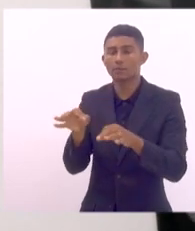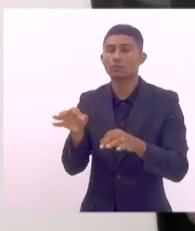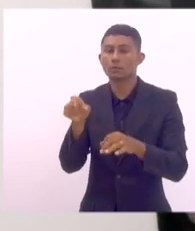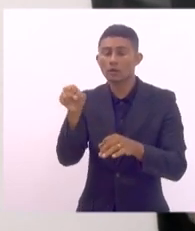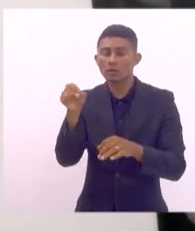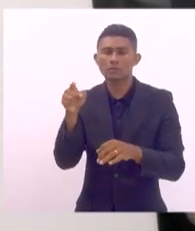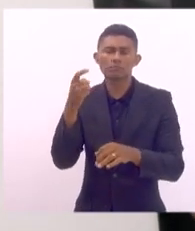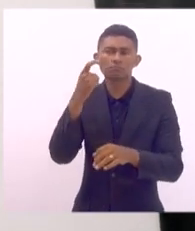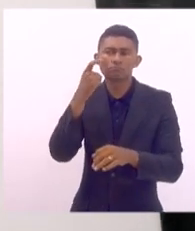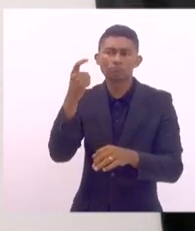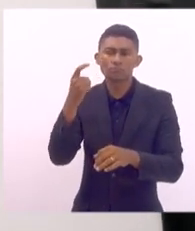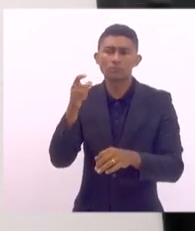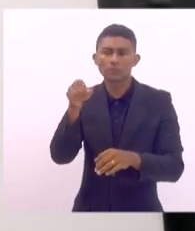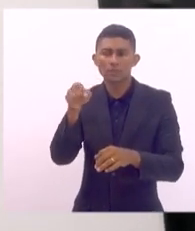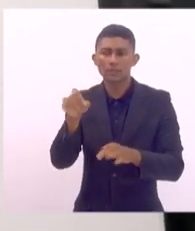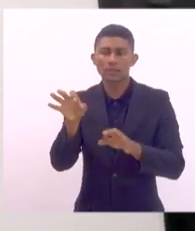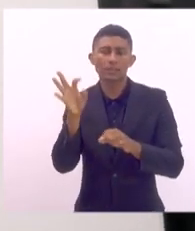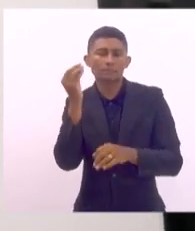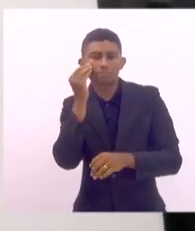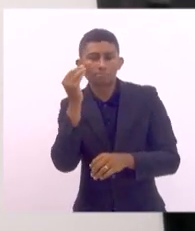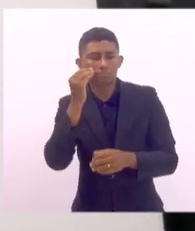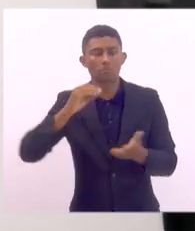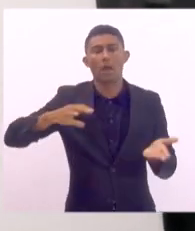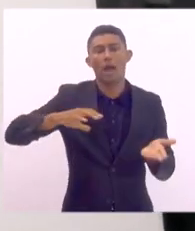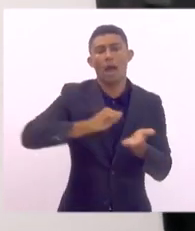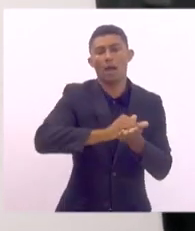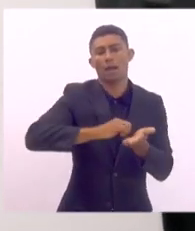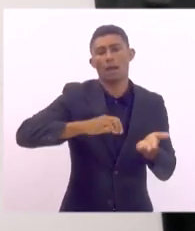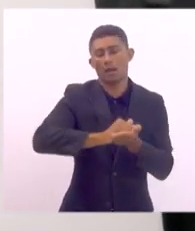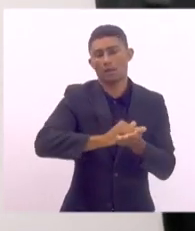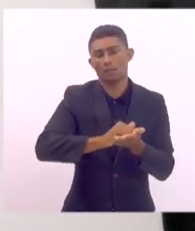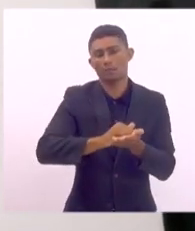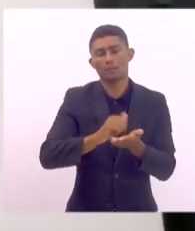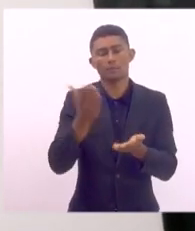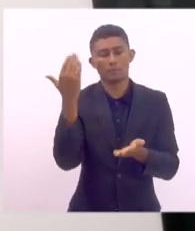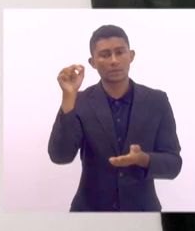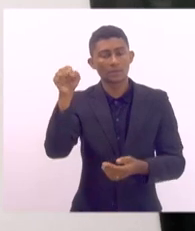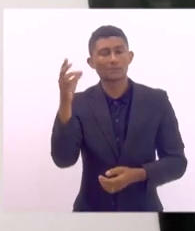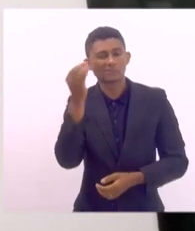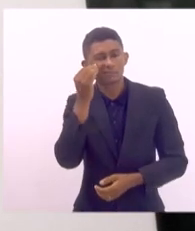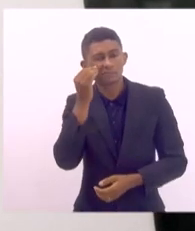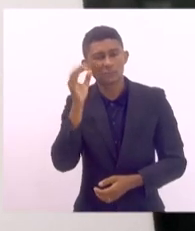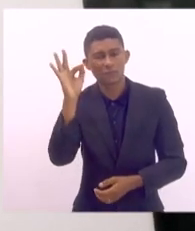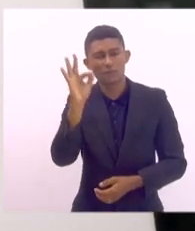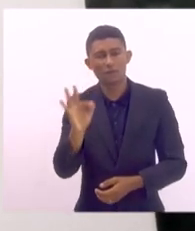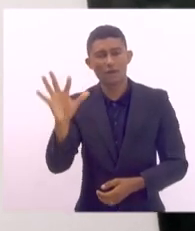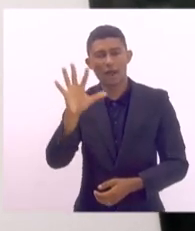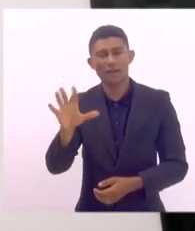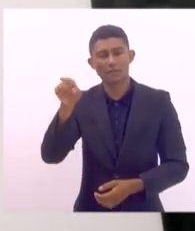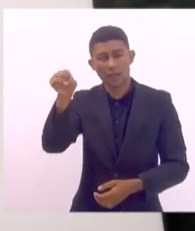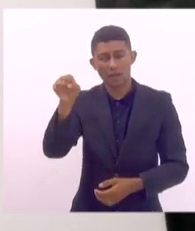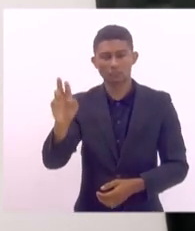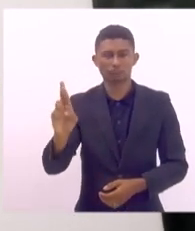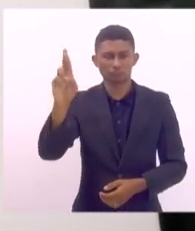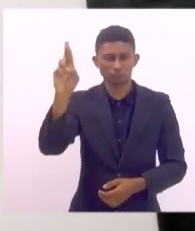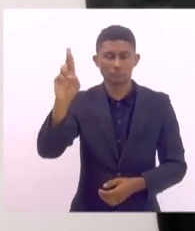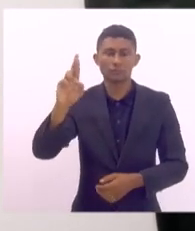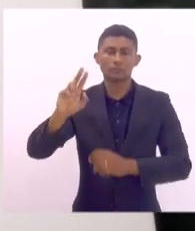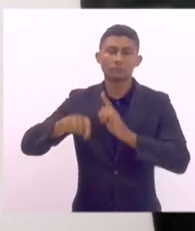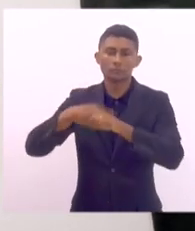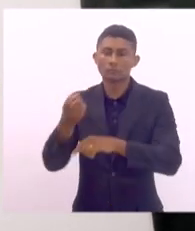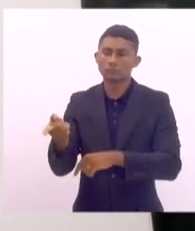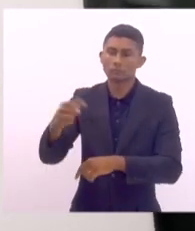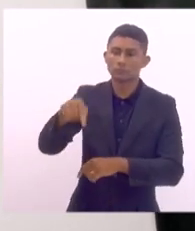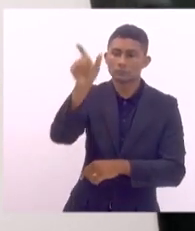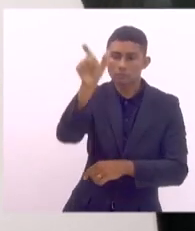tentando elaborar um cadastro, desde a época ele ainda estava respondendo pela pasta da Fazenda, e aí eu cobrei do secretário Léo